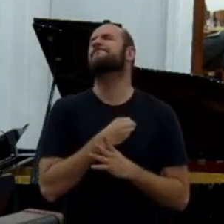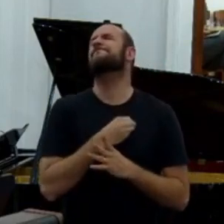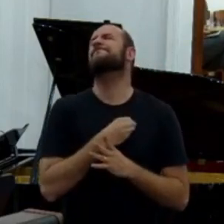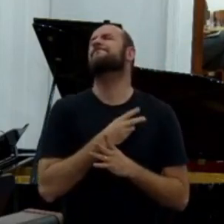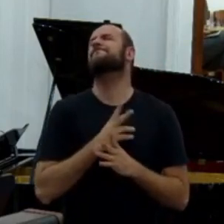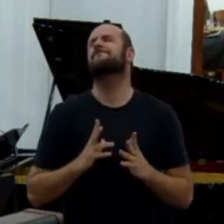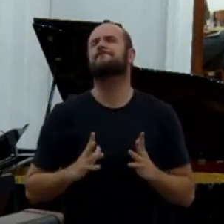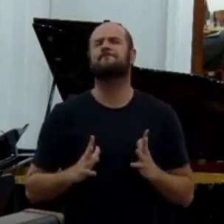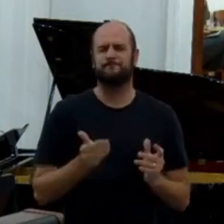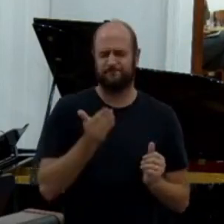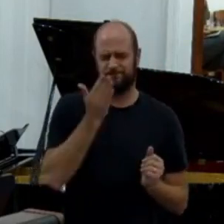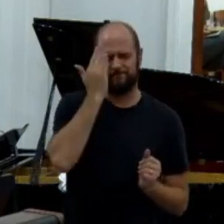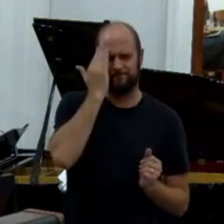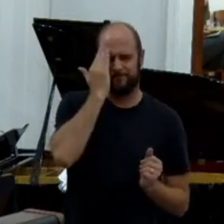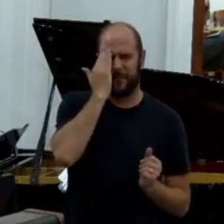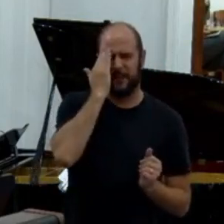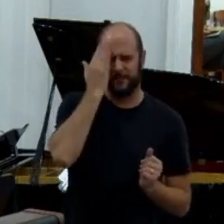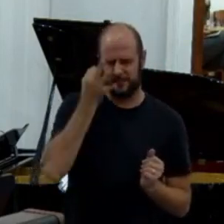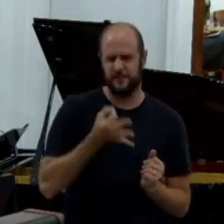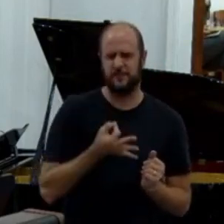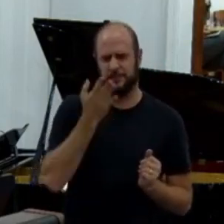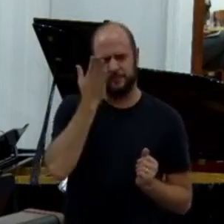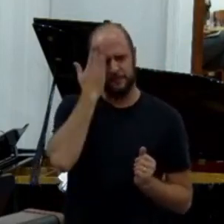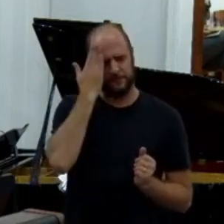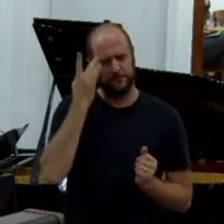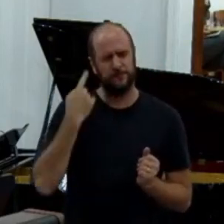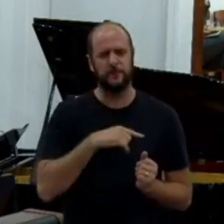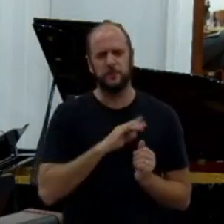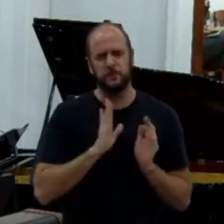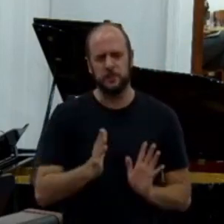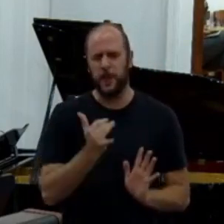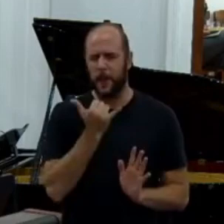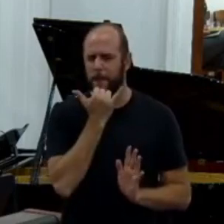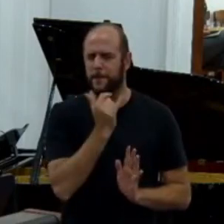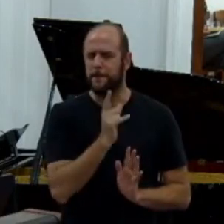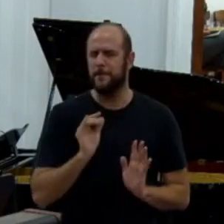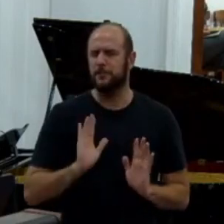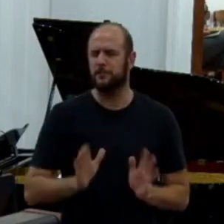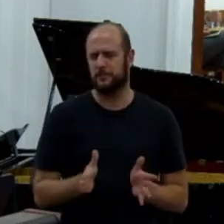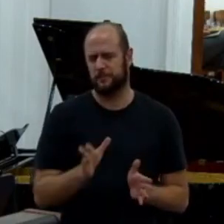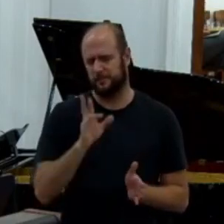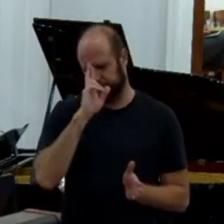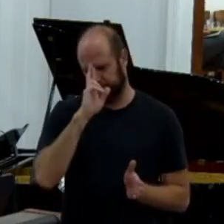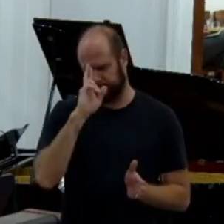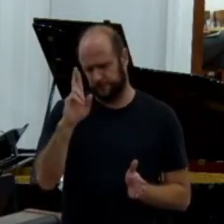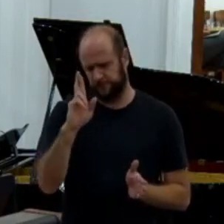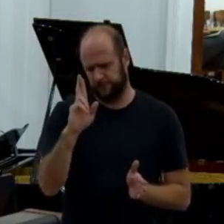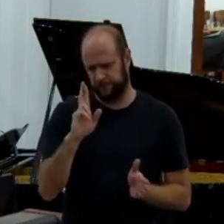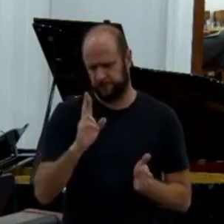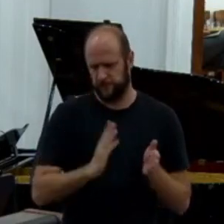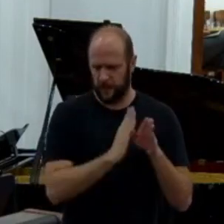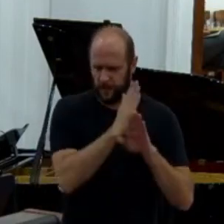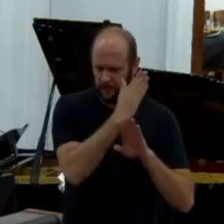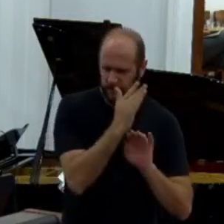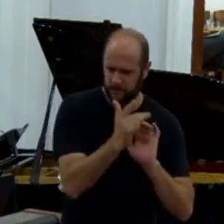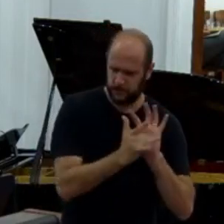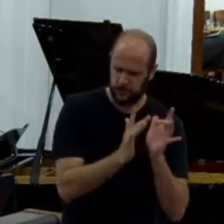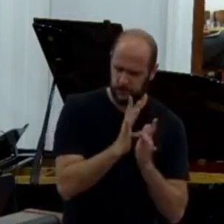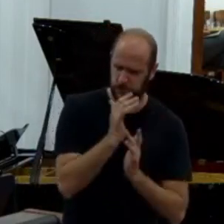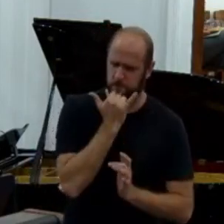temos ciência e temos convicção de que fomos perdoados pelo Senhor através de Cristo